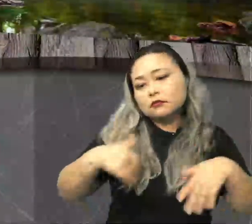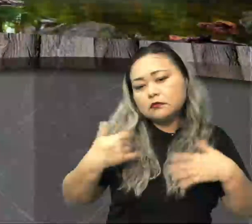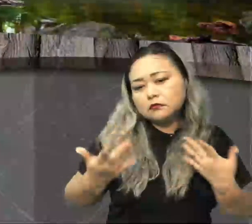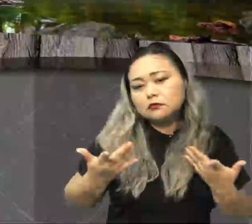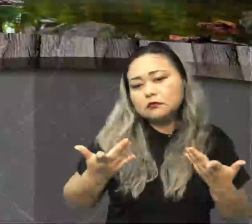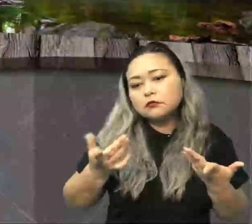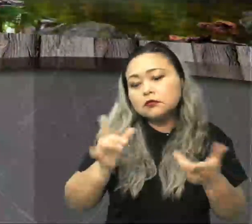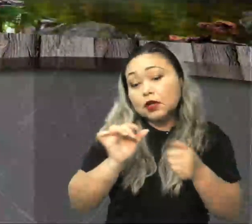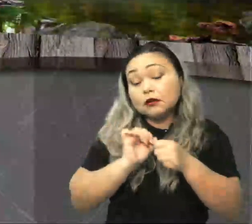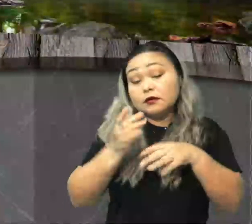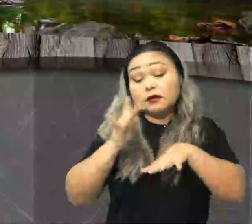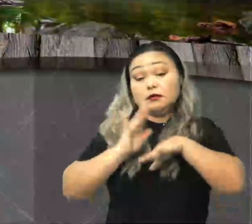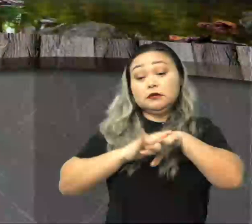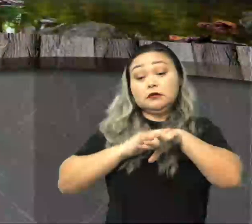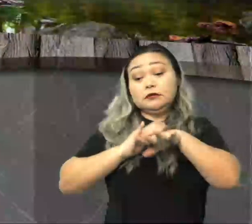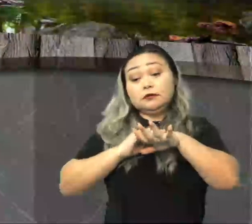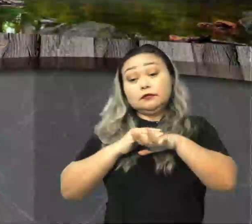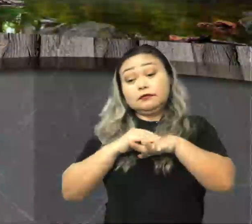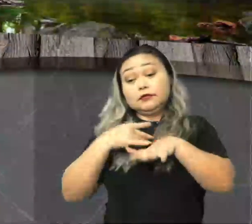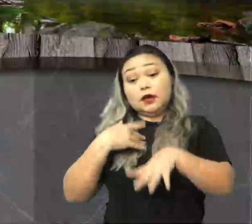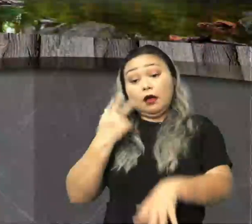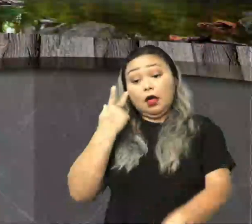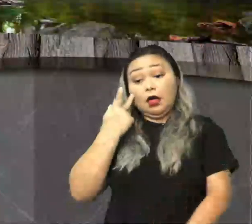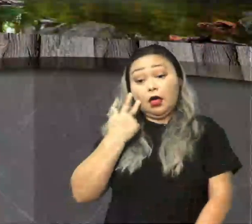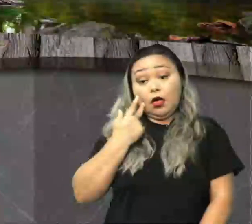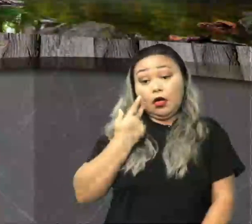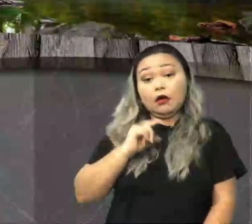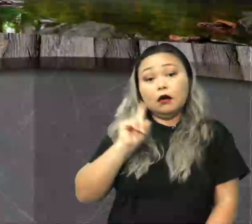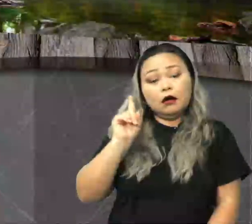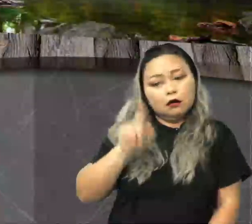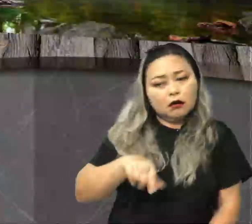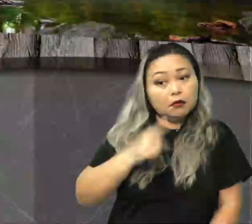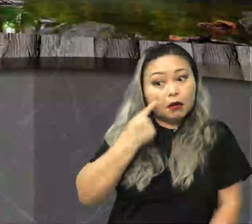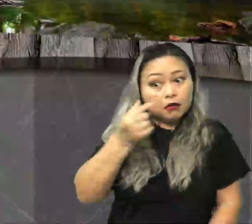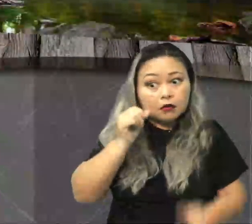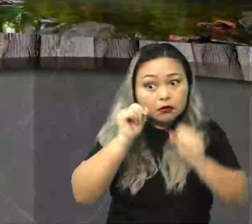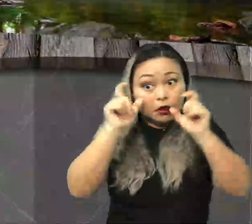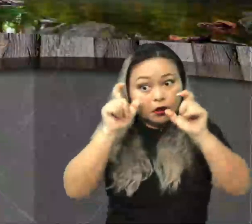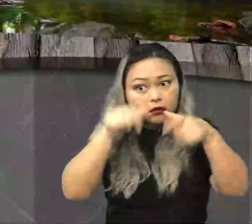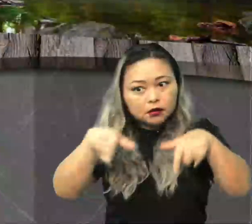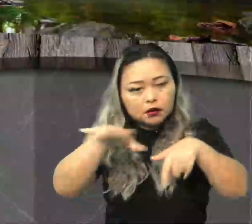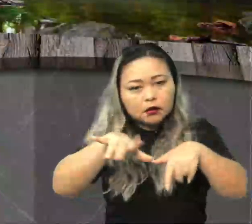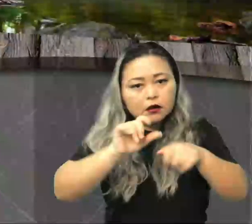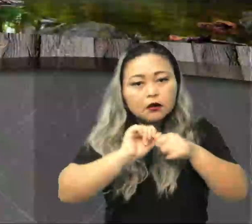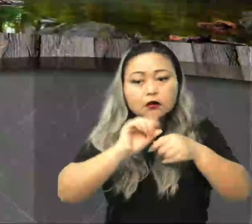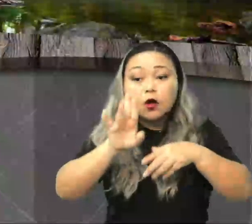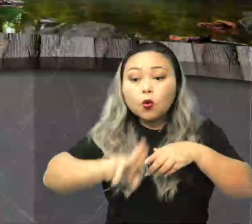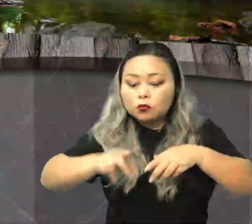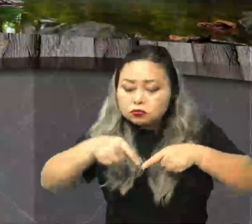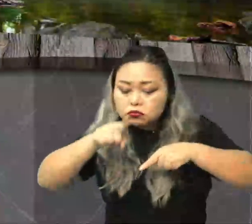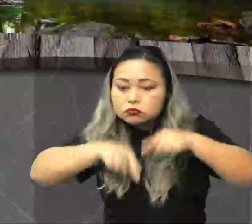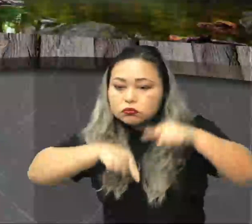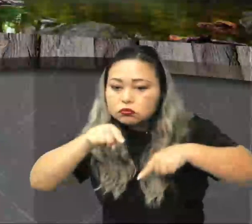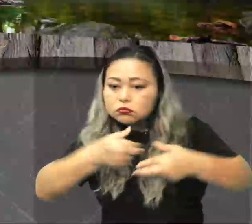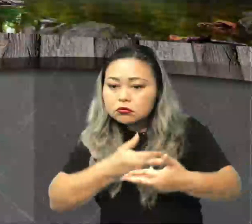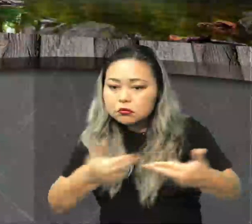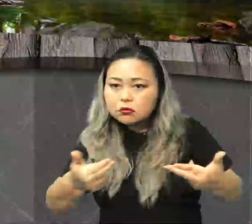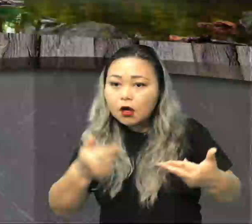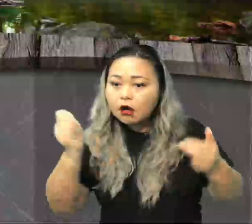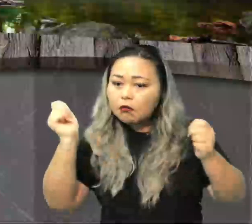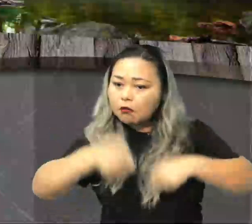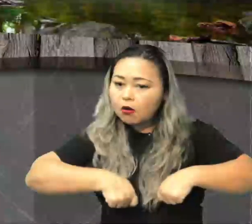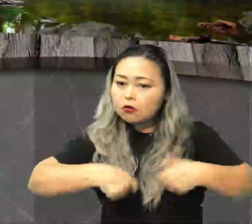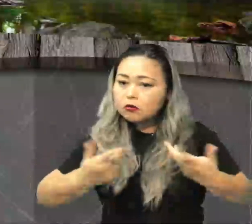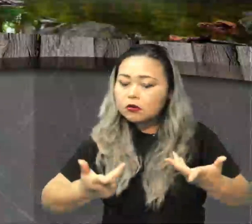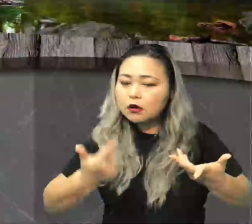traz constrangimento, tá certo? Mas você precisa ficar atenta a isso, no manuseio desses utensílios aí, onde que você